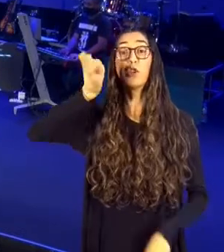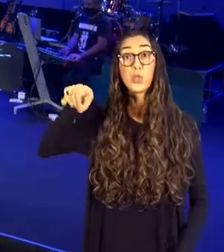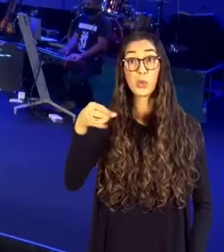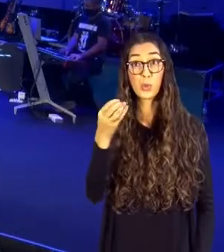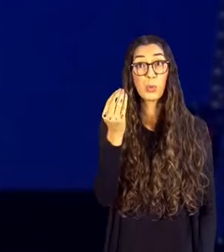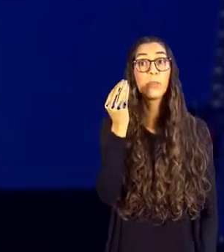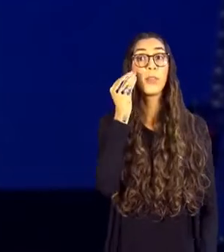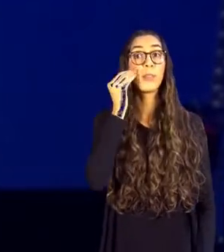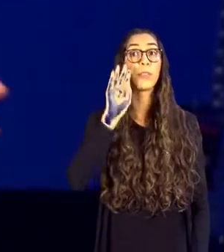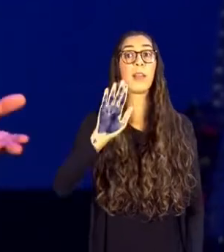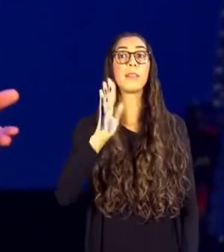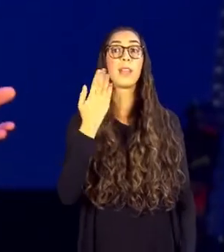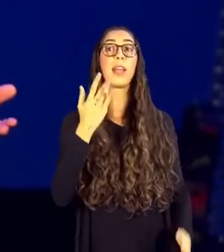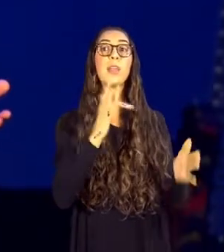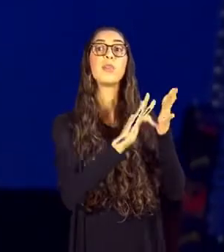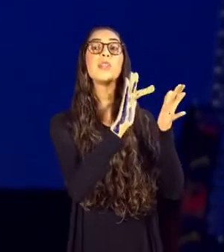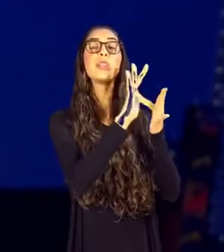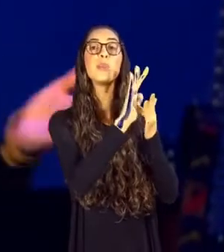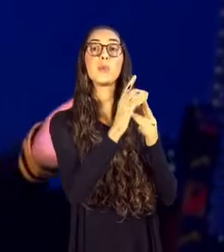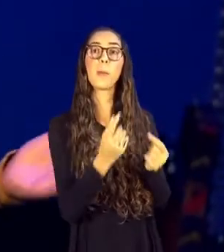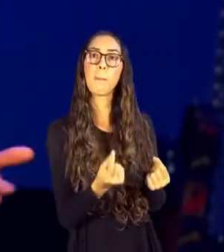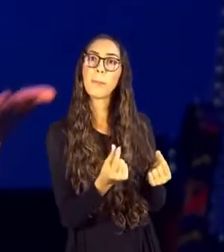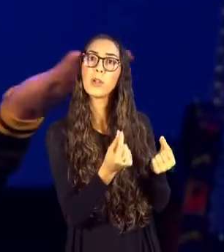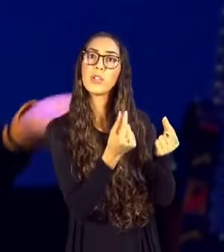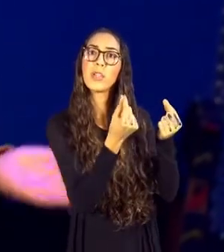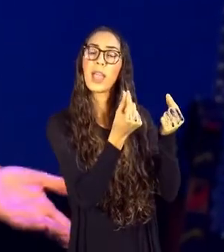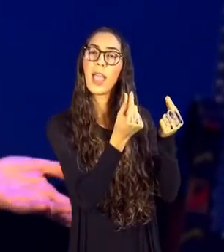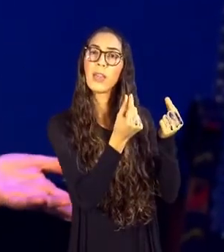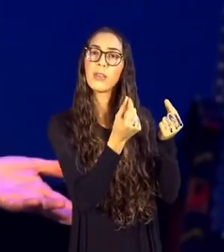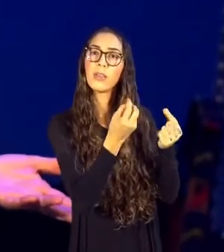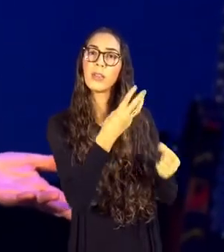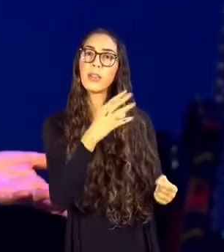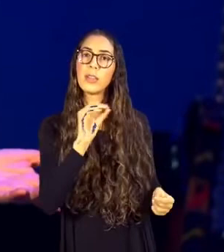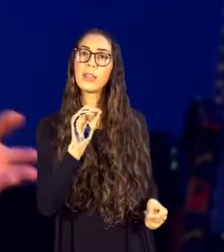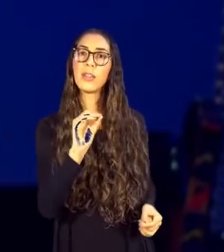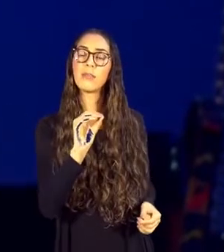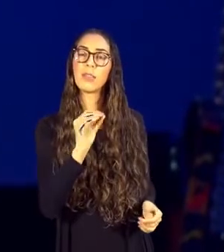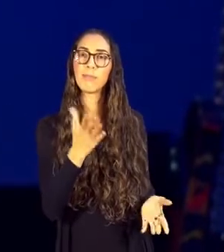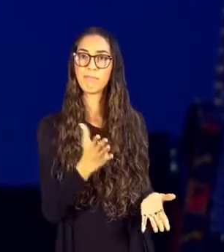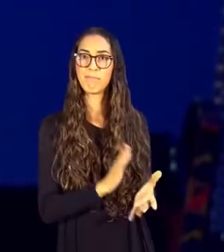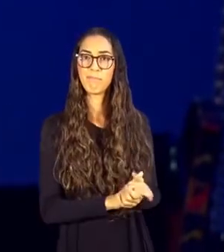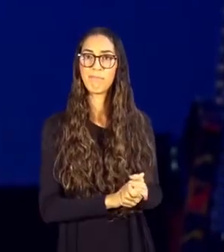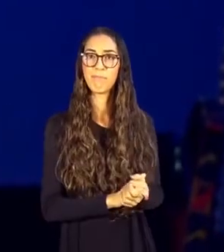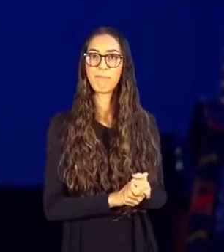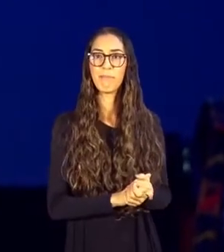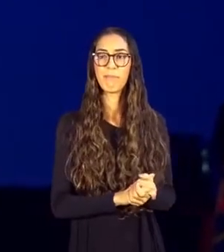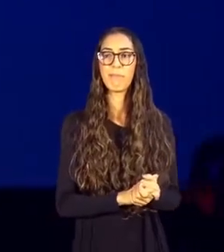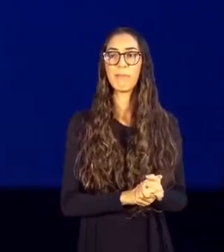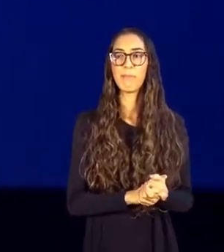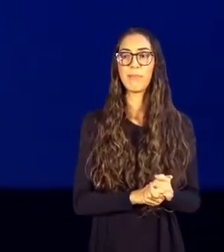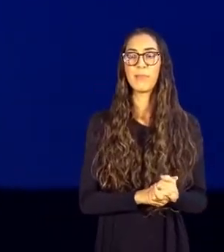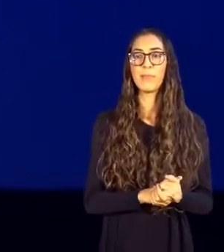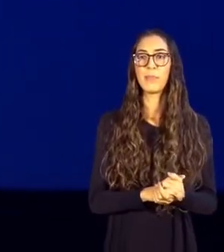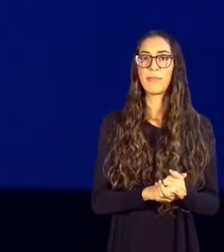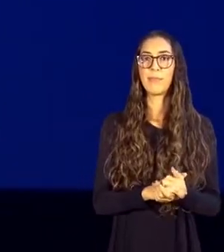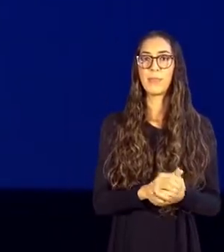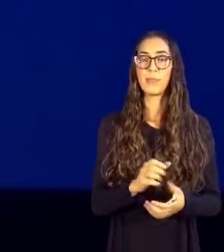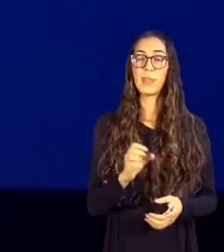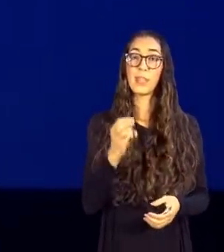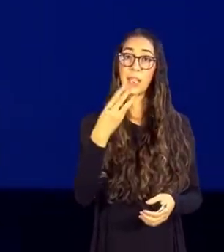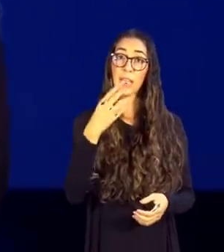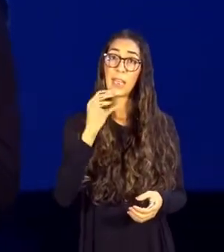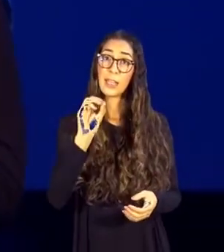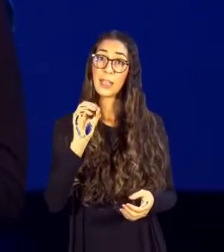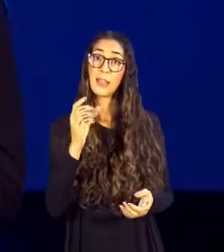de prata, ou por 5 moedas de ouro, mas foi específico, 30 moedas de prata.